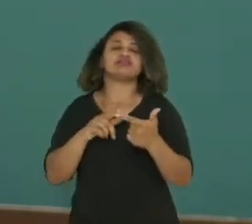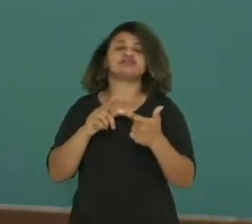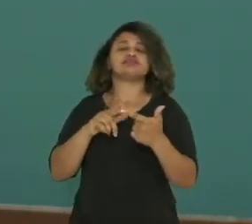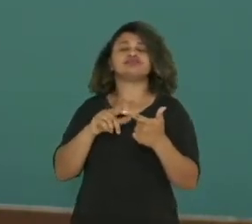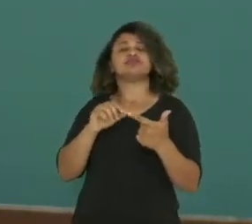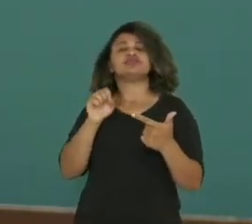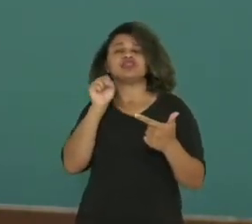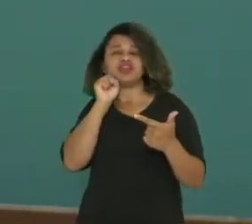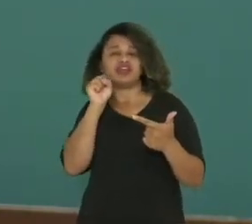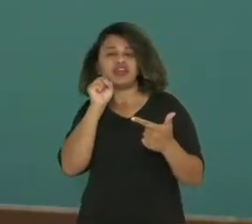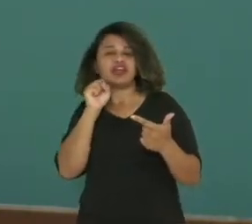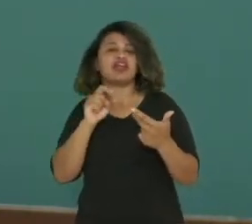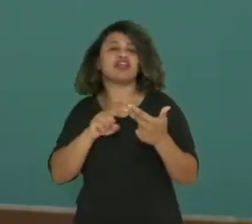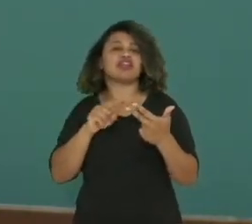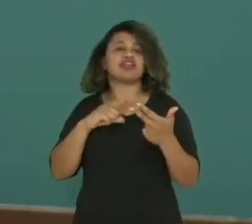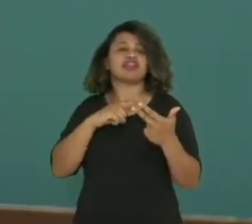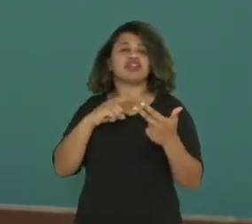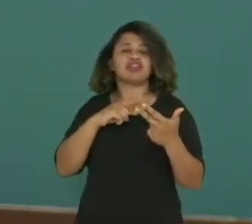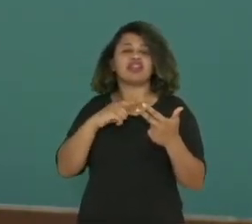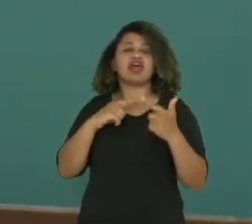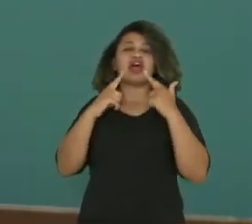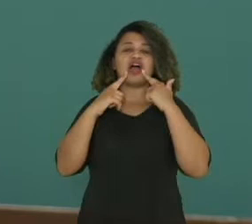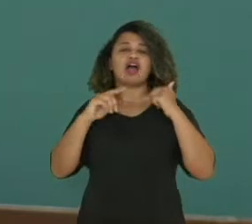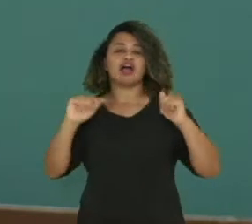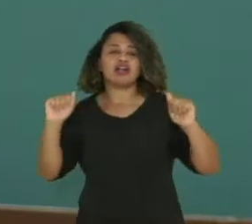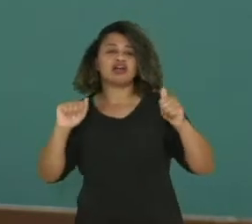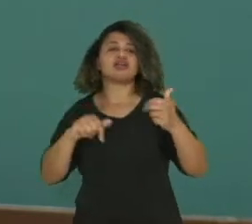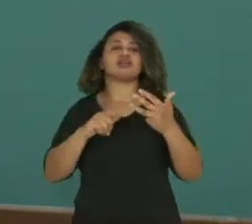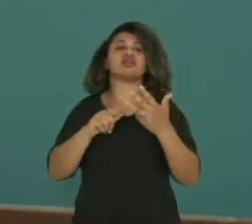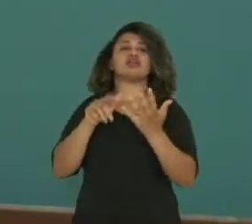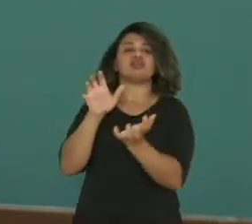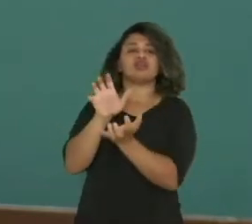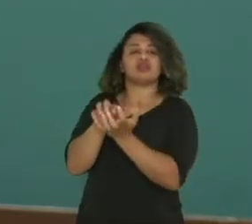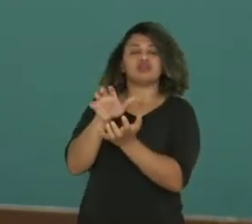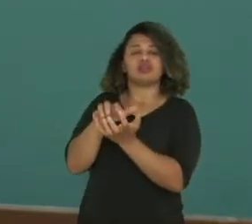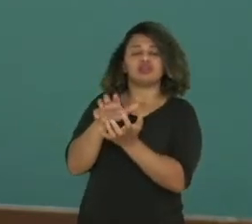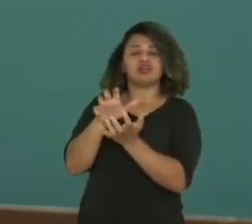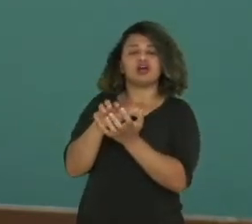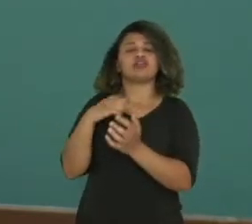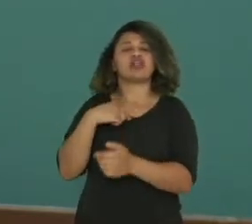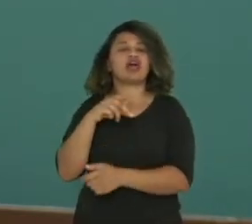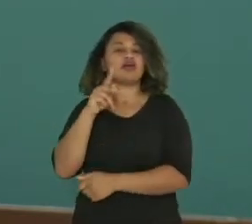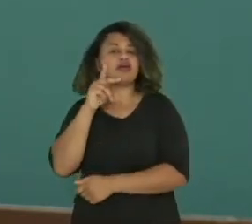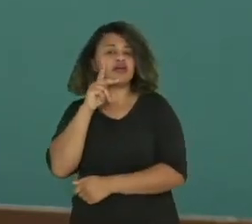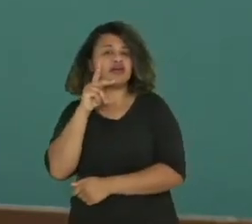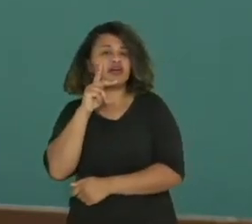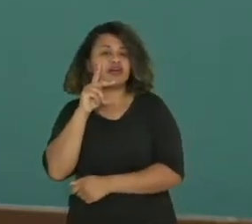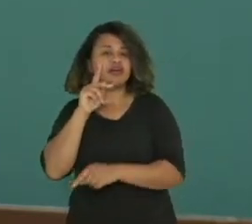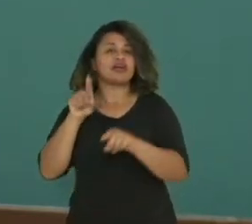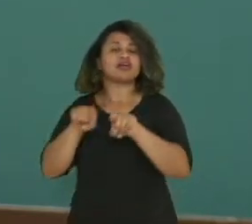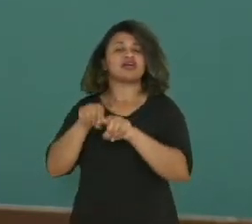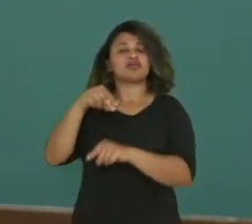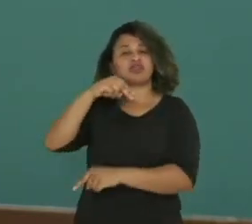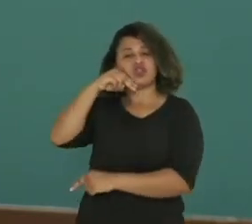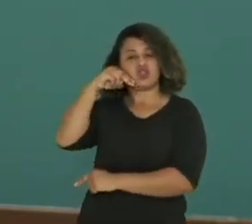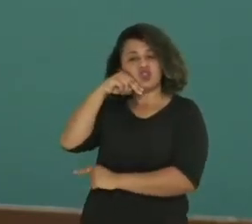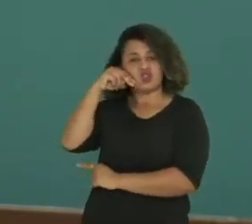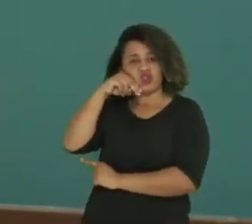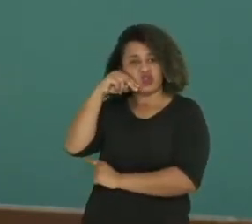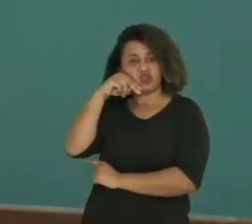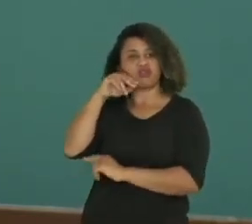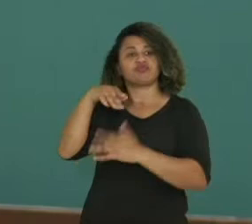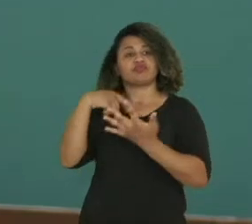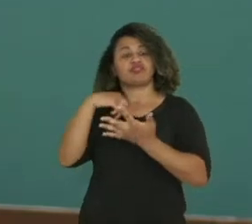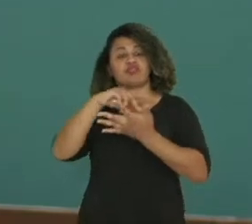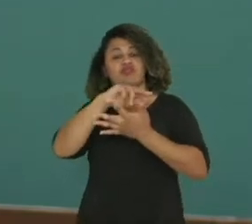Sergipe, Alagoas, Pernambuco, Paraíba e Rio Grande do Norte. Então,